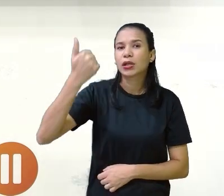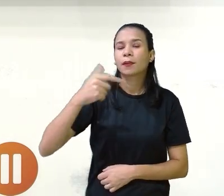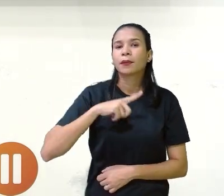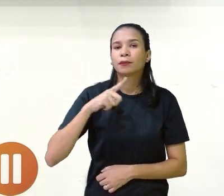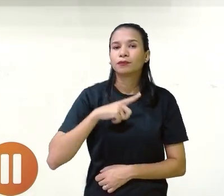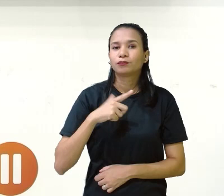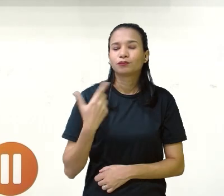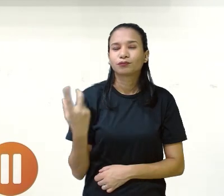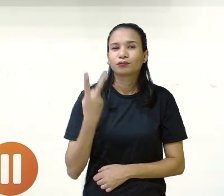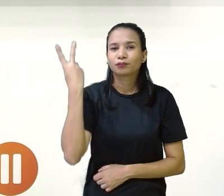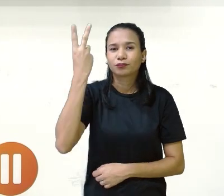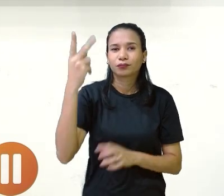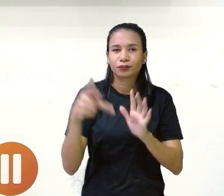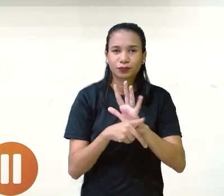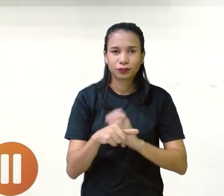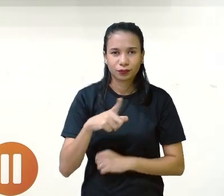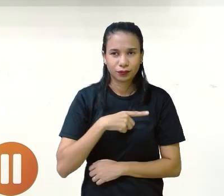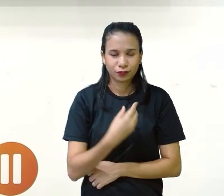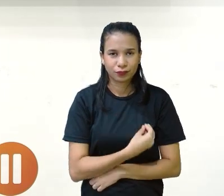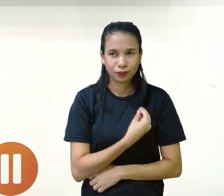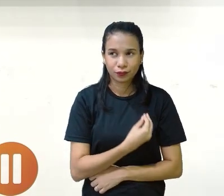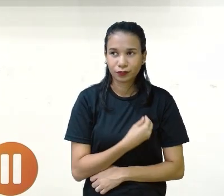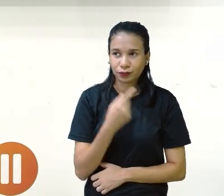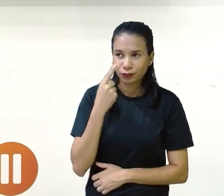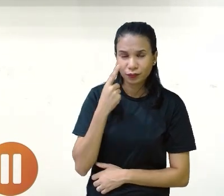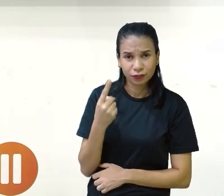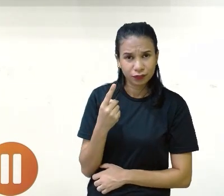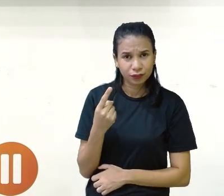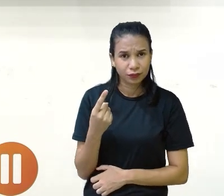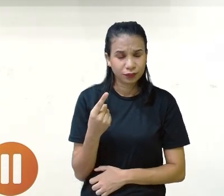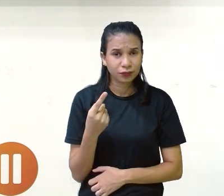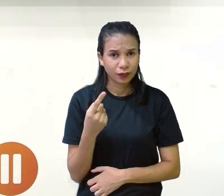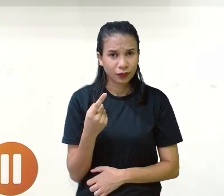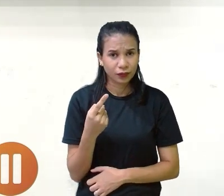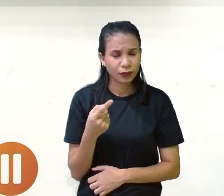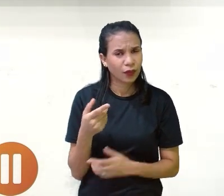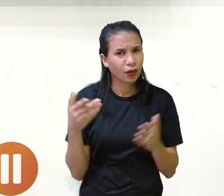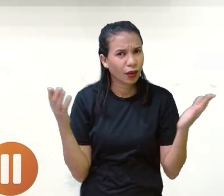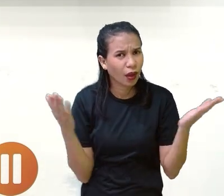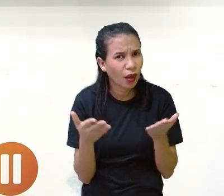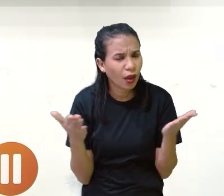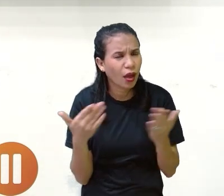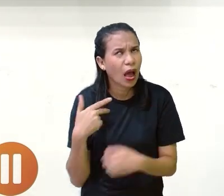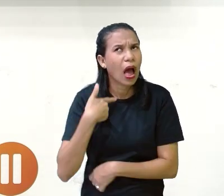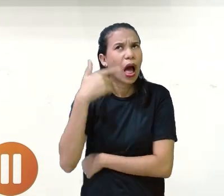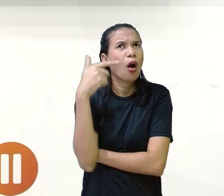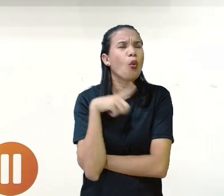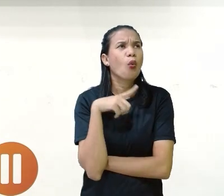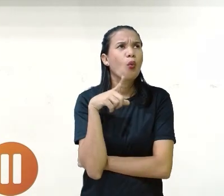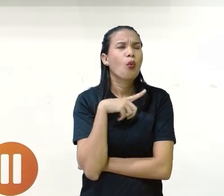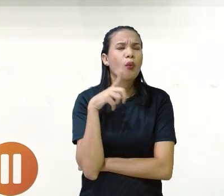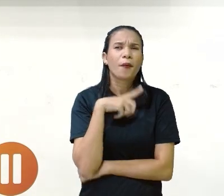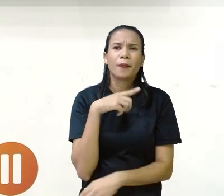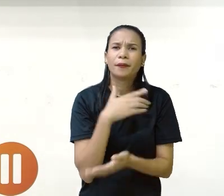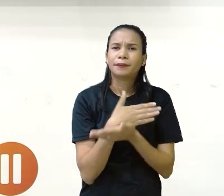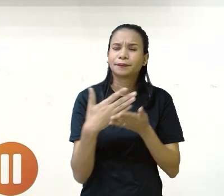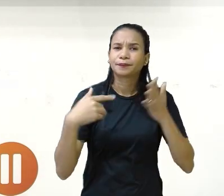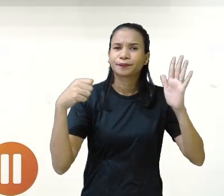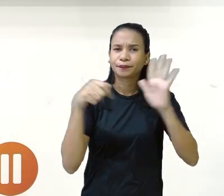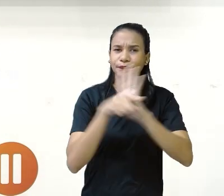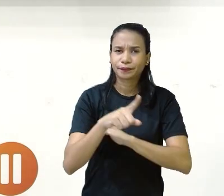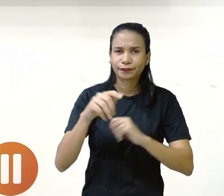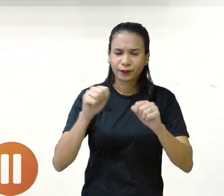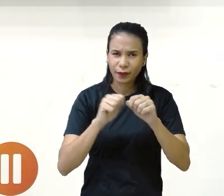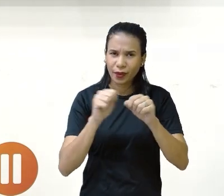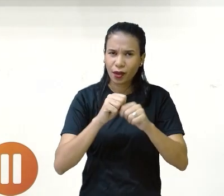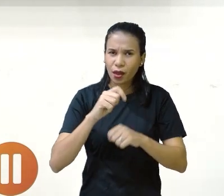que eles têm, né? Será que eu tenho, antes da gente responder, a partir da pergunta que eu